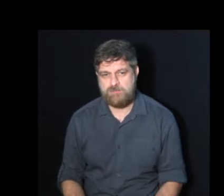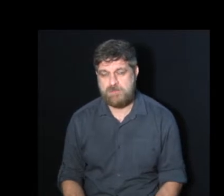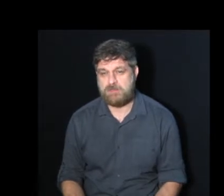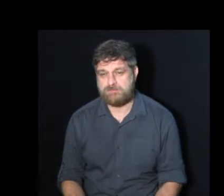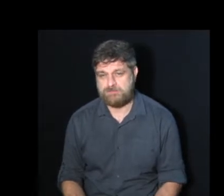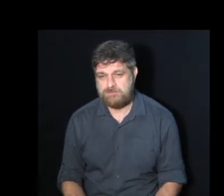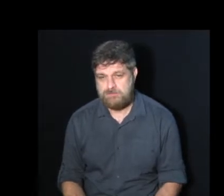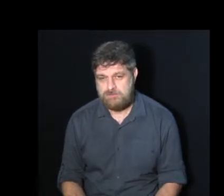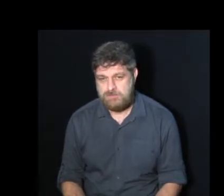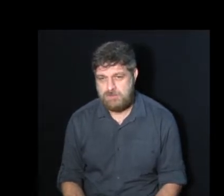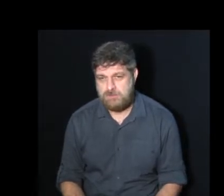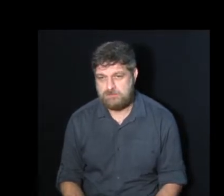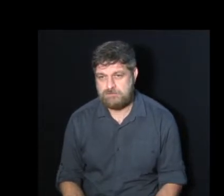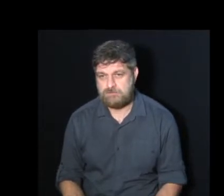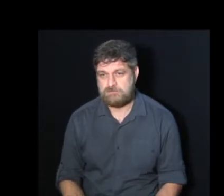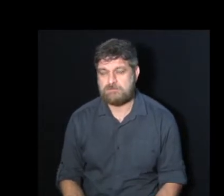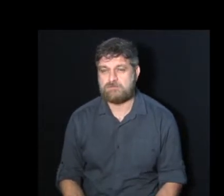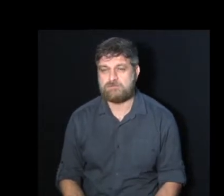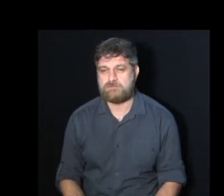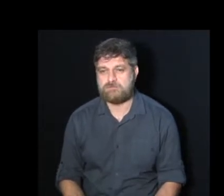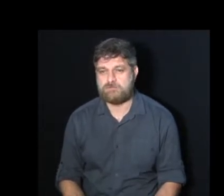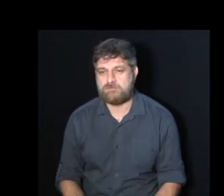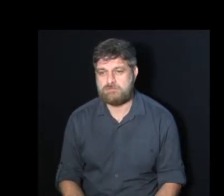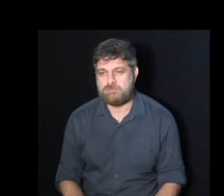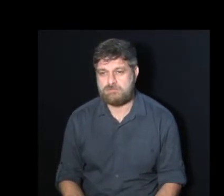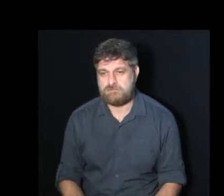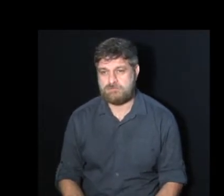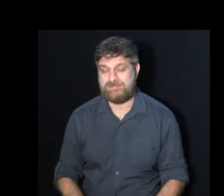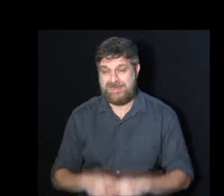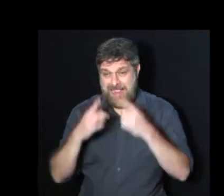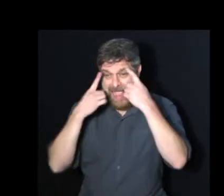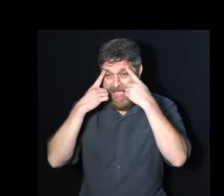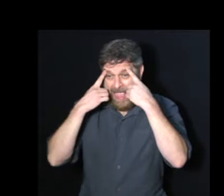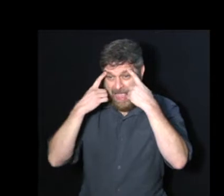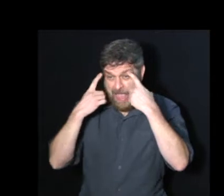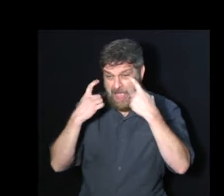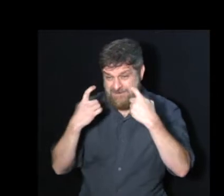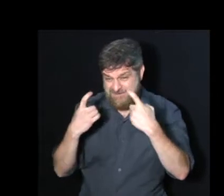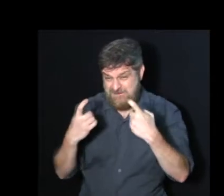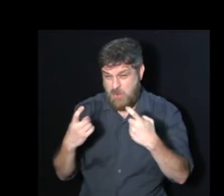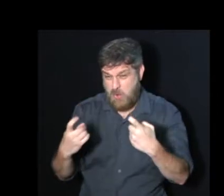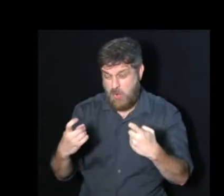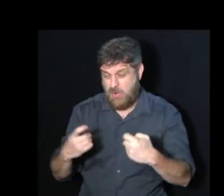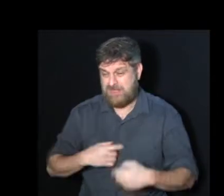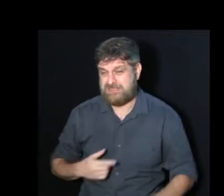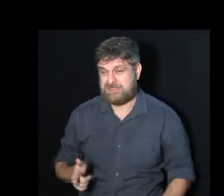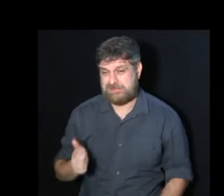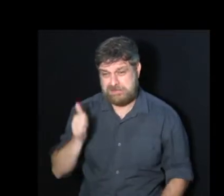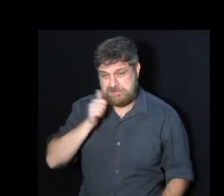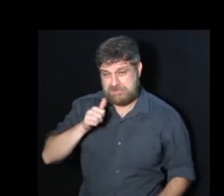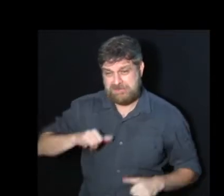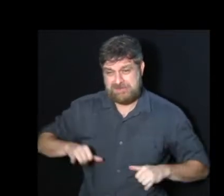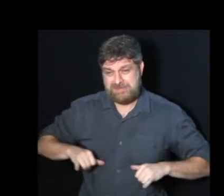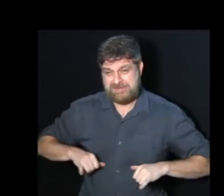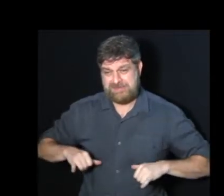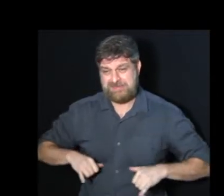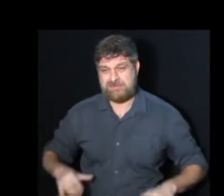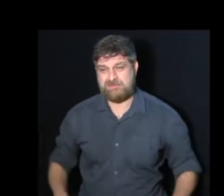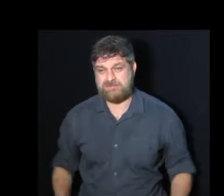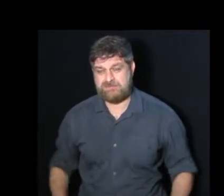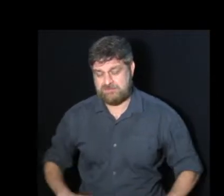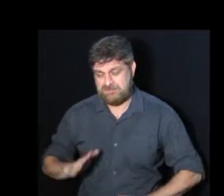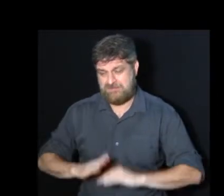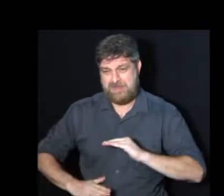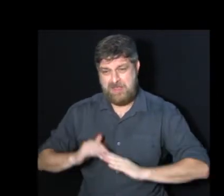E, enfim, o fenômeno da violência ele é, basicamente, a forma mais extrema